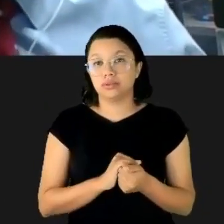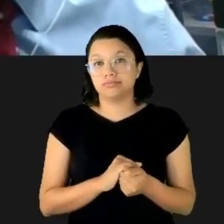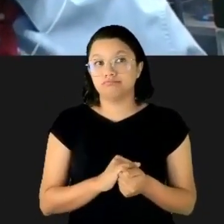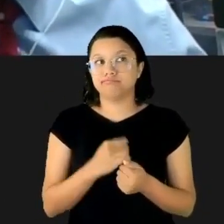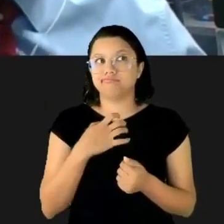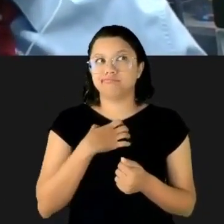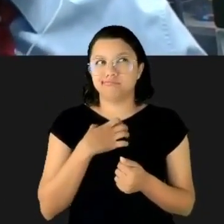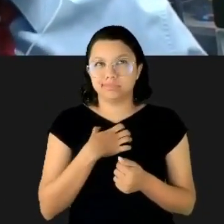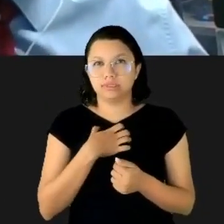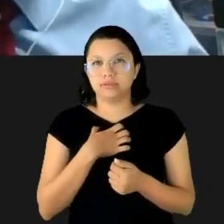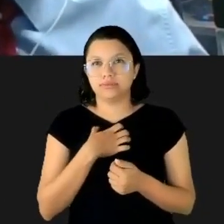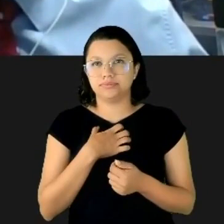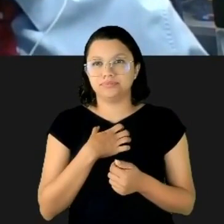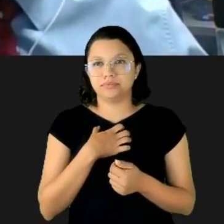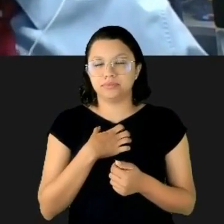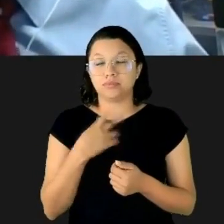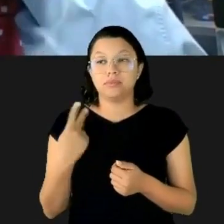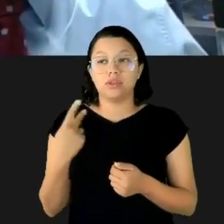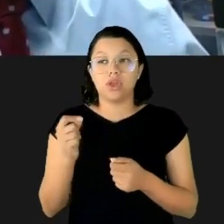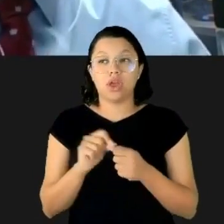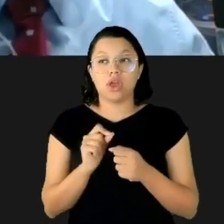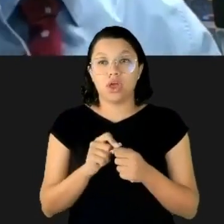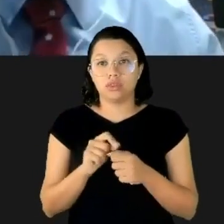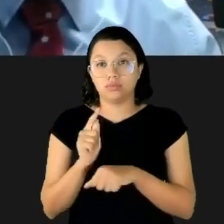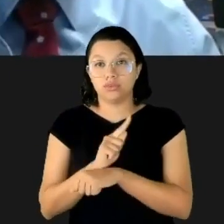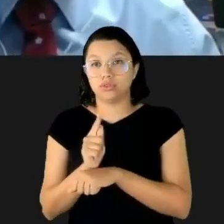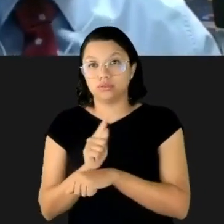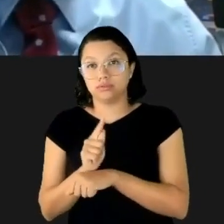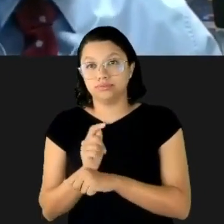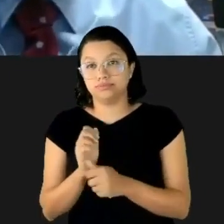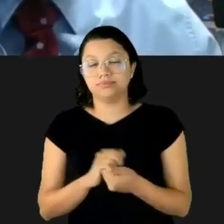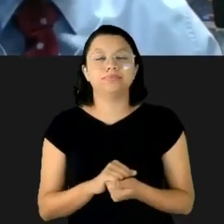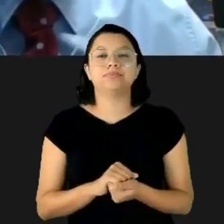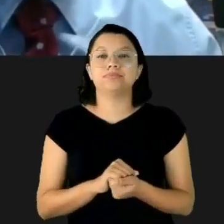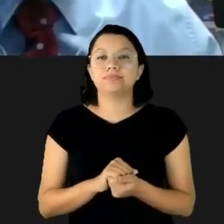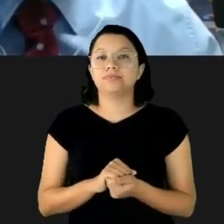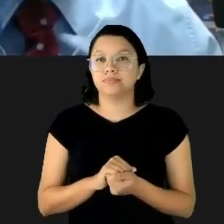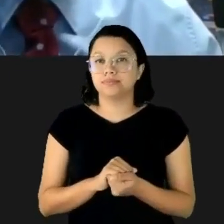a sua forma de a gente fazer uma gestão